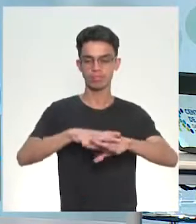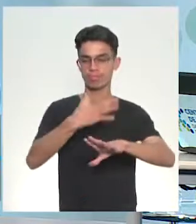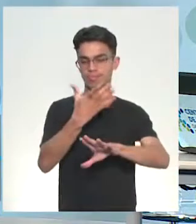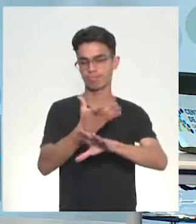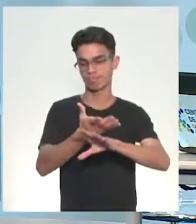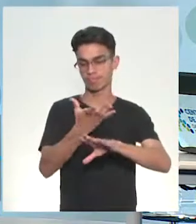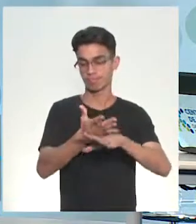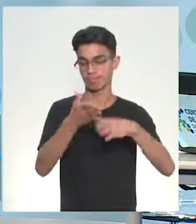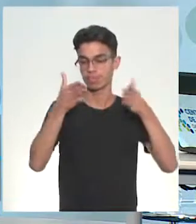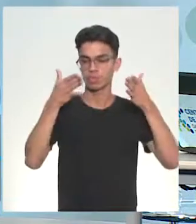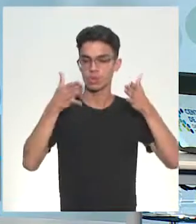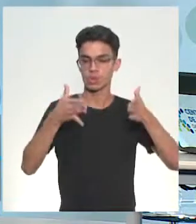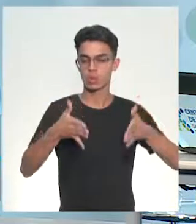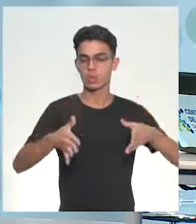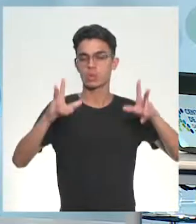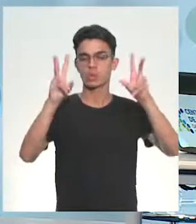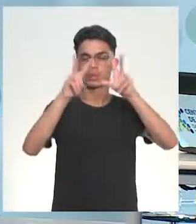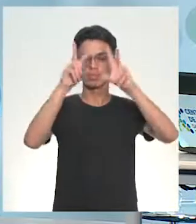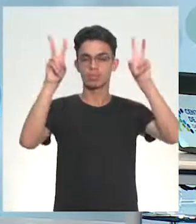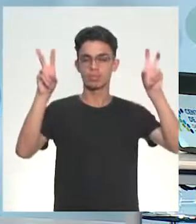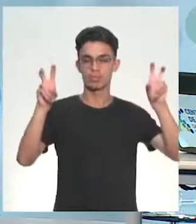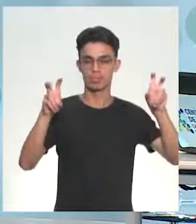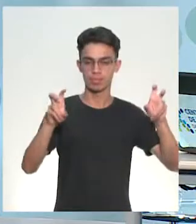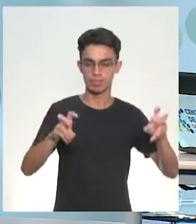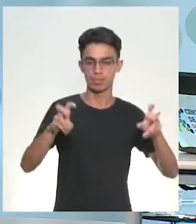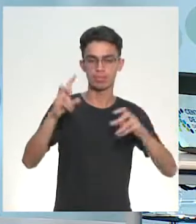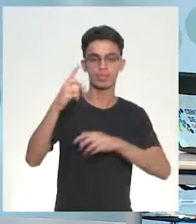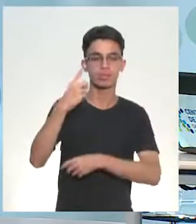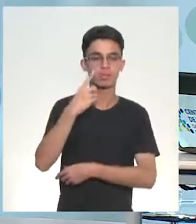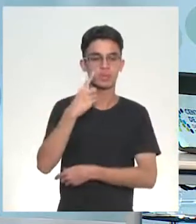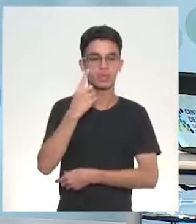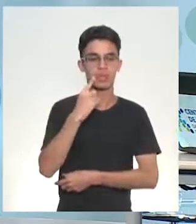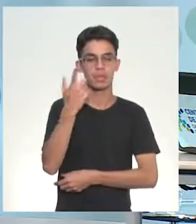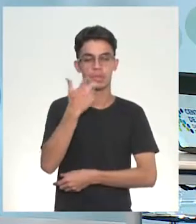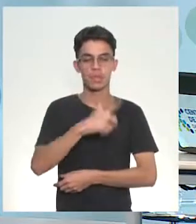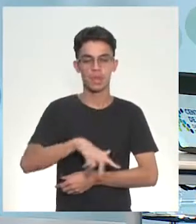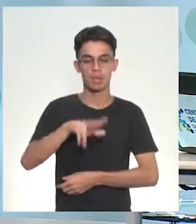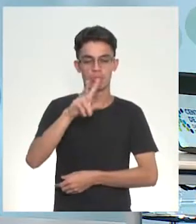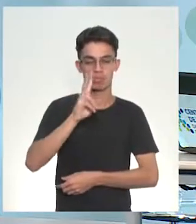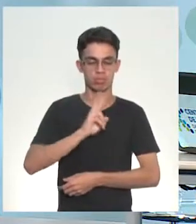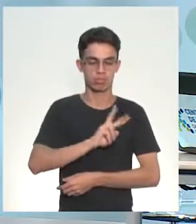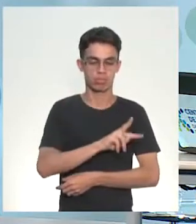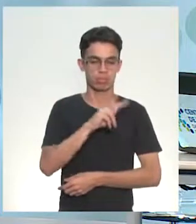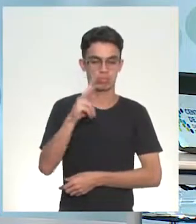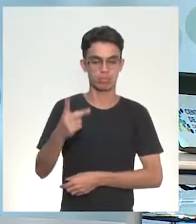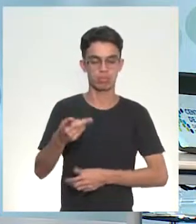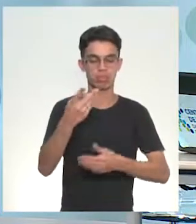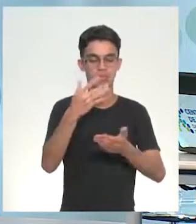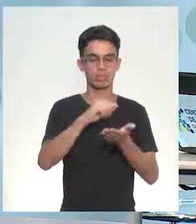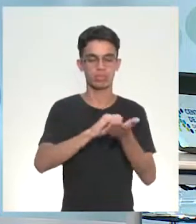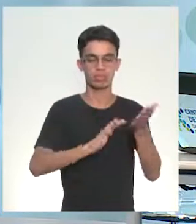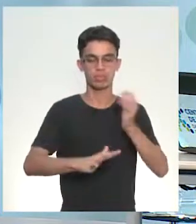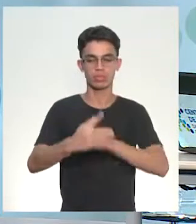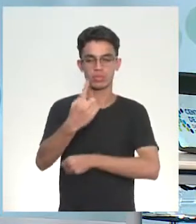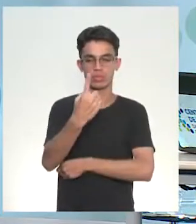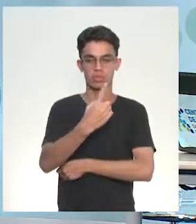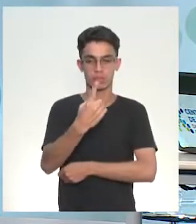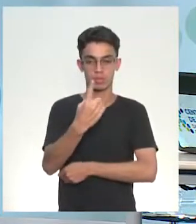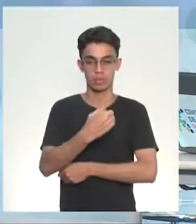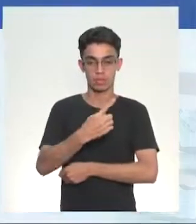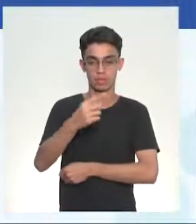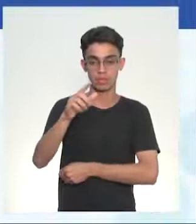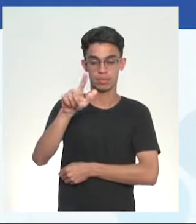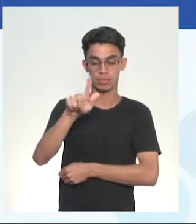matemática. Hoje, o nosso tema será retomada da sequência de atividades 1, grandezas